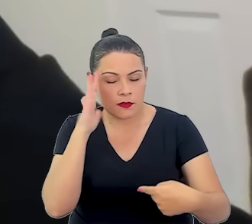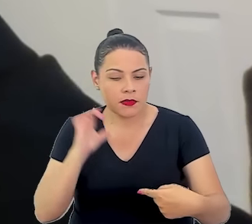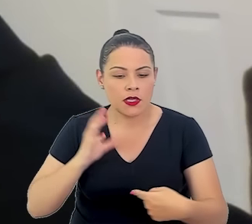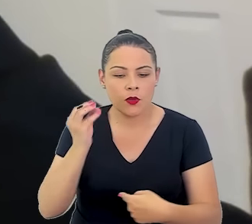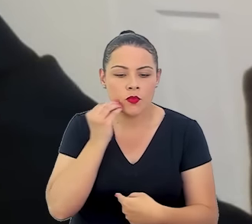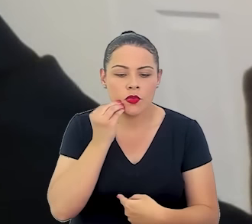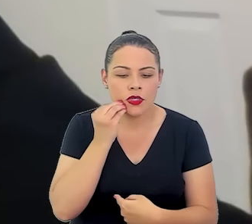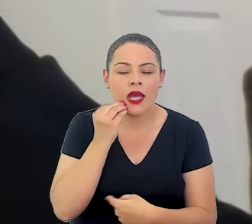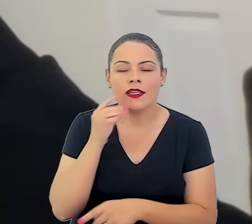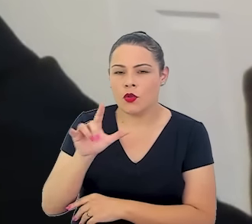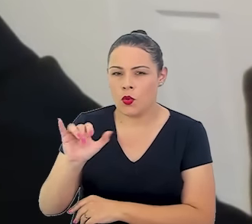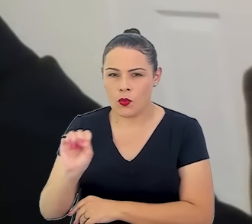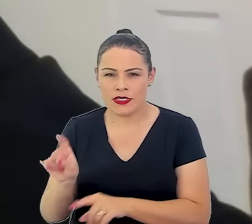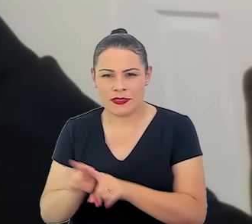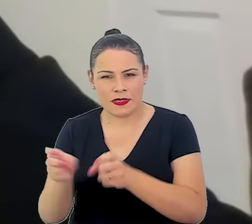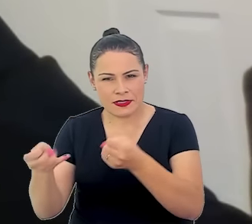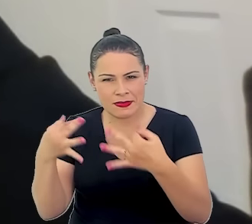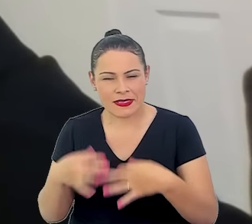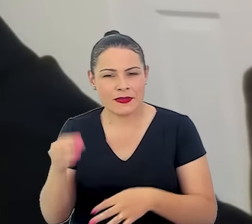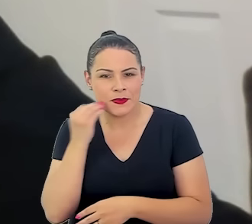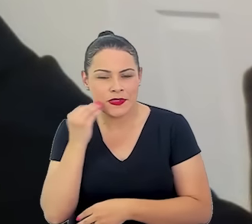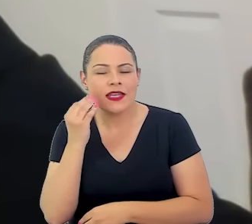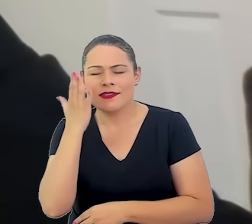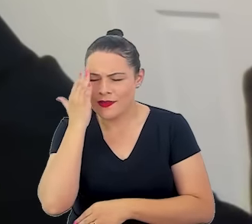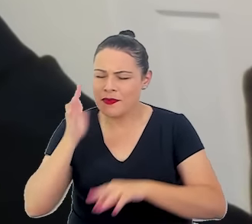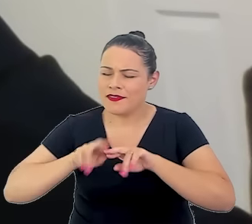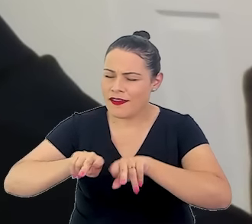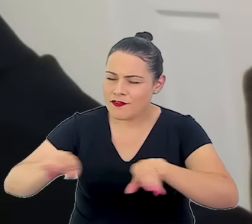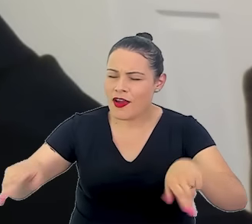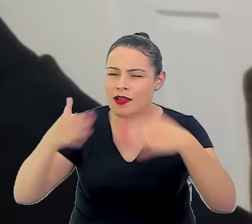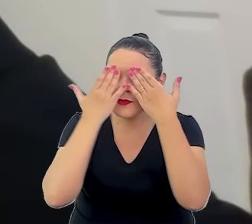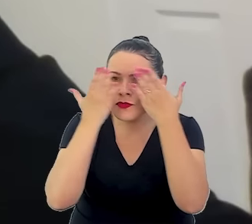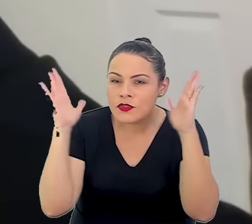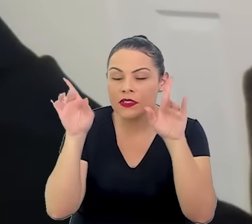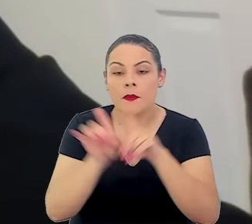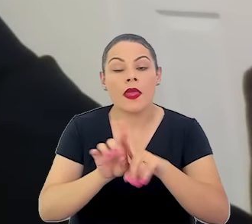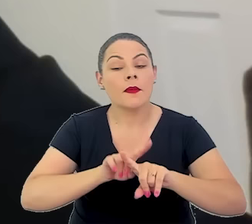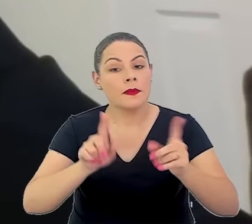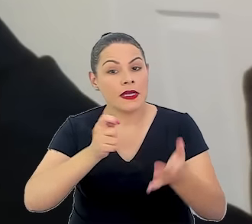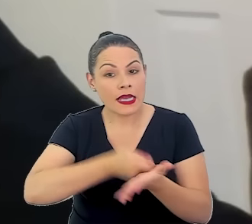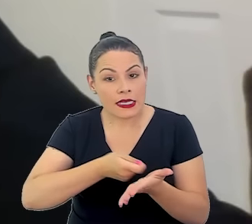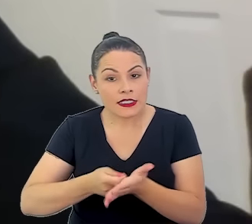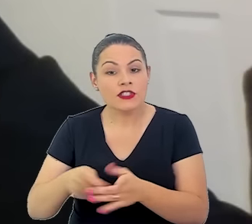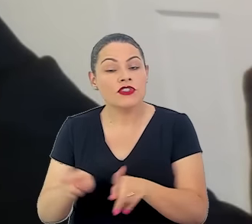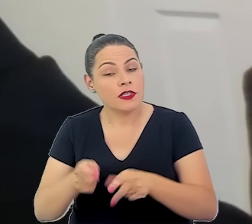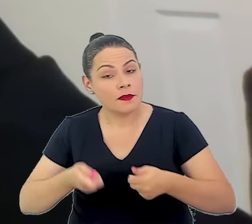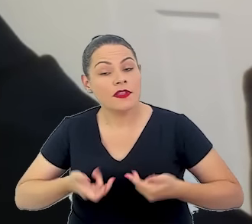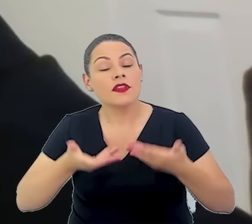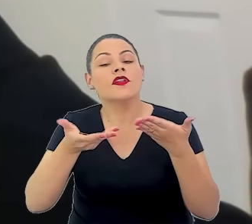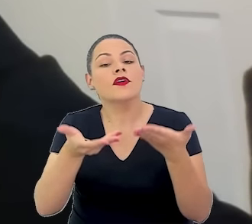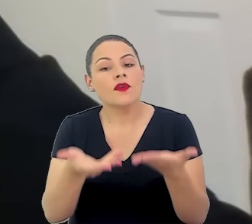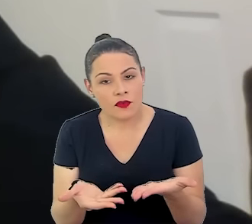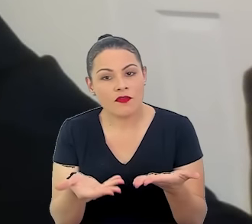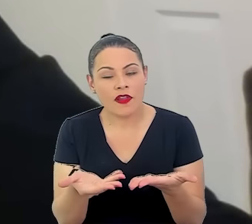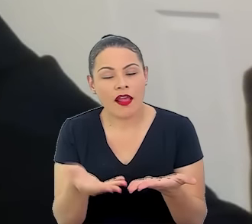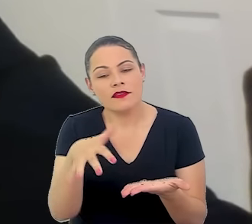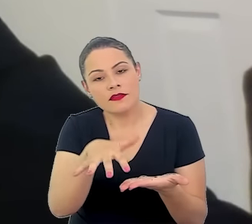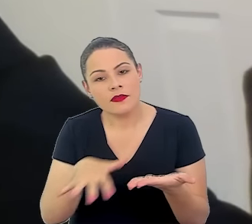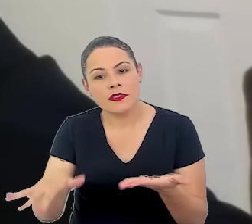oportunidades também Luís também falou de oportunidad são são imensos e exigem né e oferecem